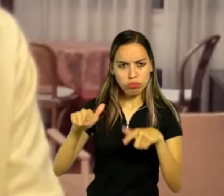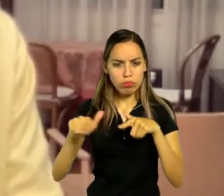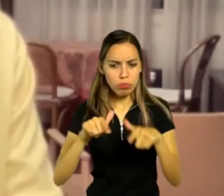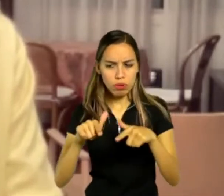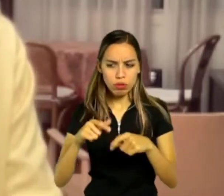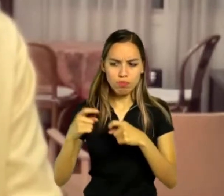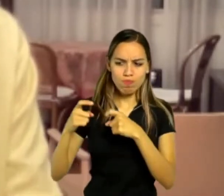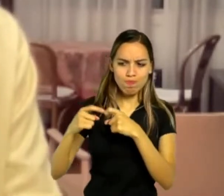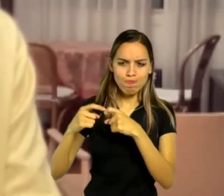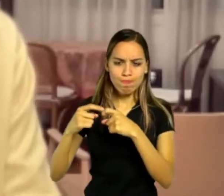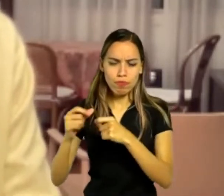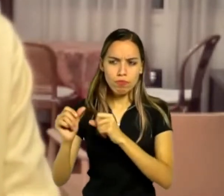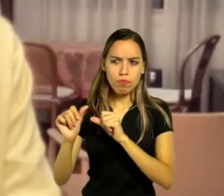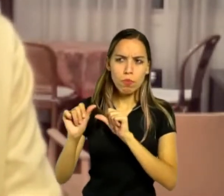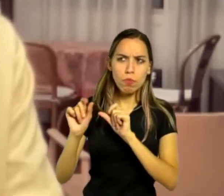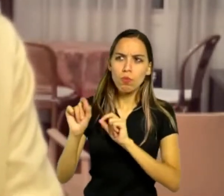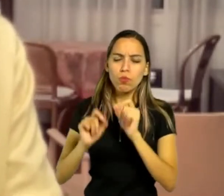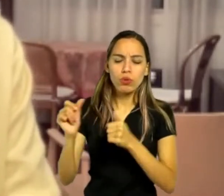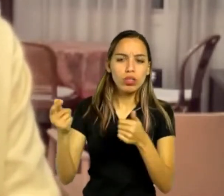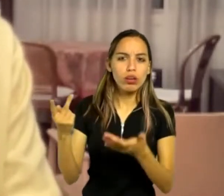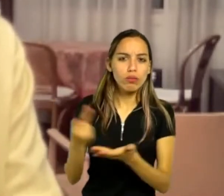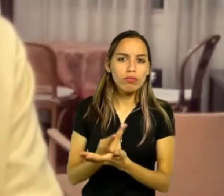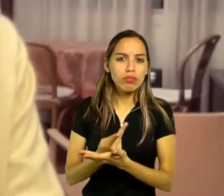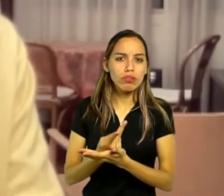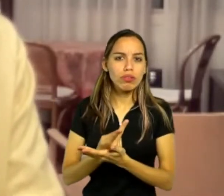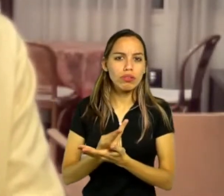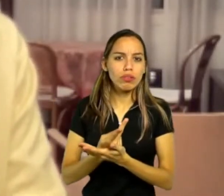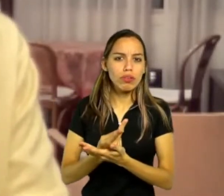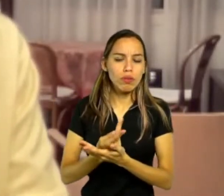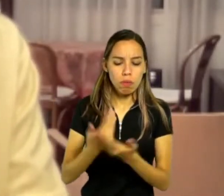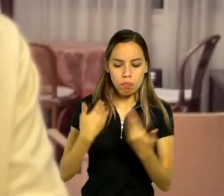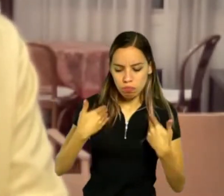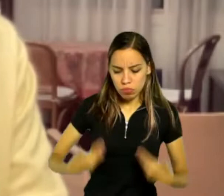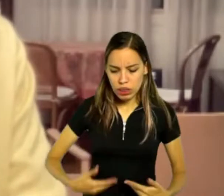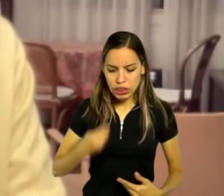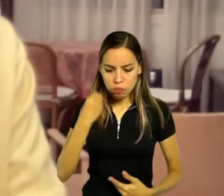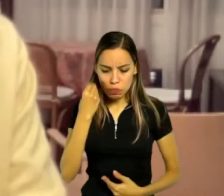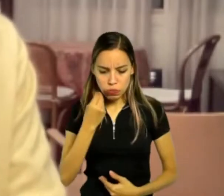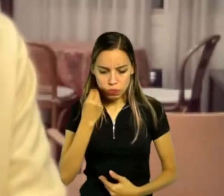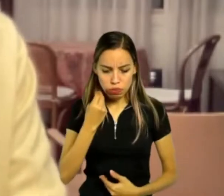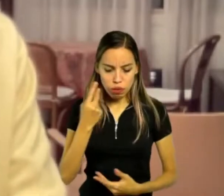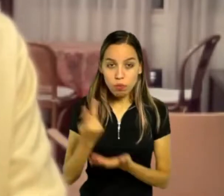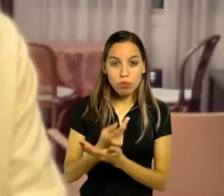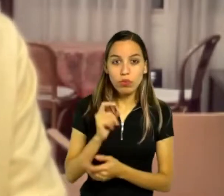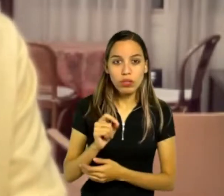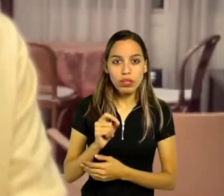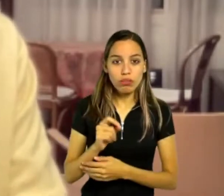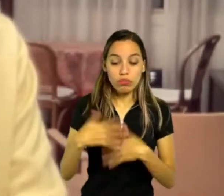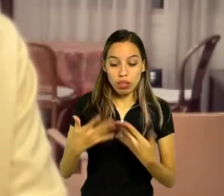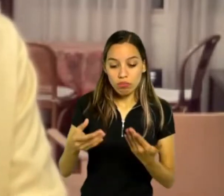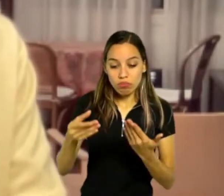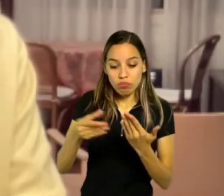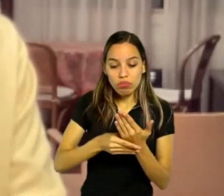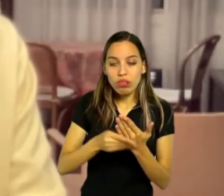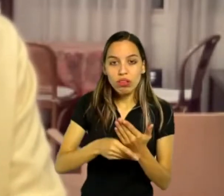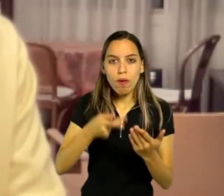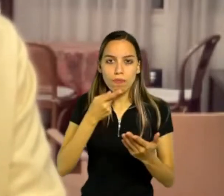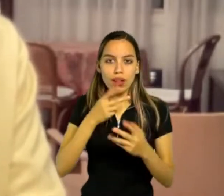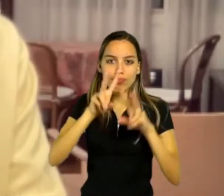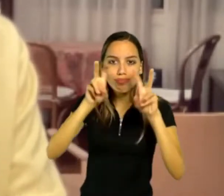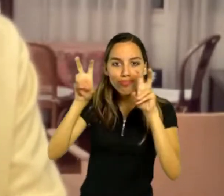o que aconteceu comigo nesse período todo, né? É basicamente essa a ideia. É basicamente uma vida.